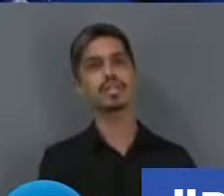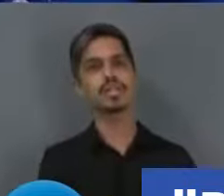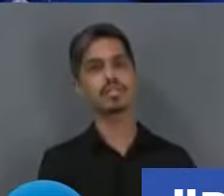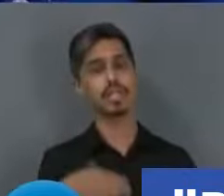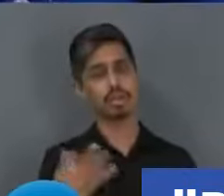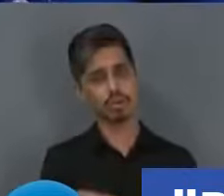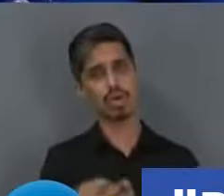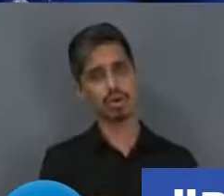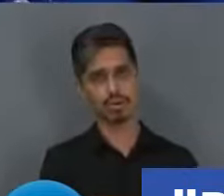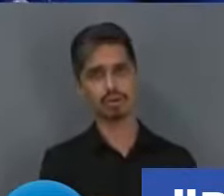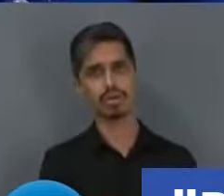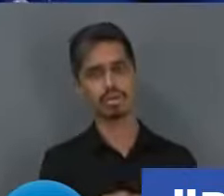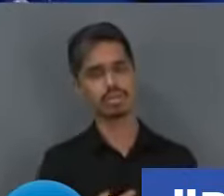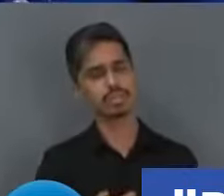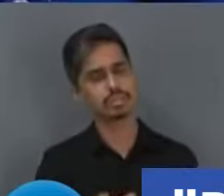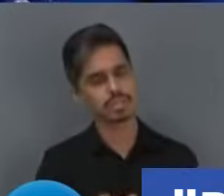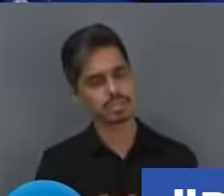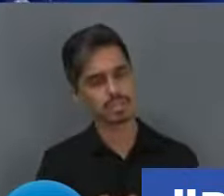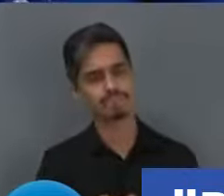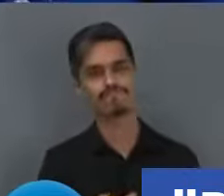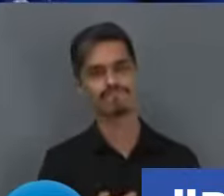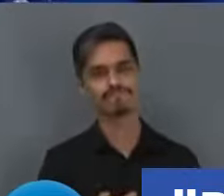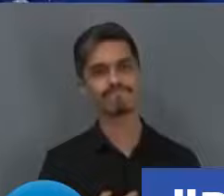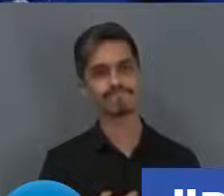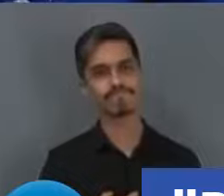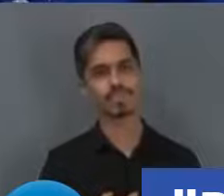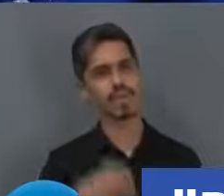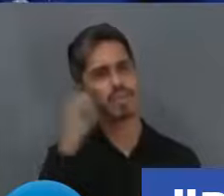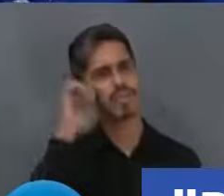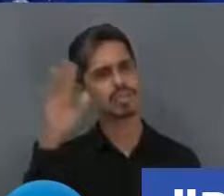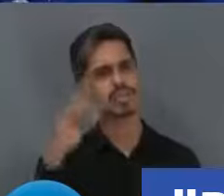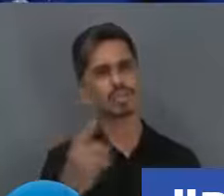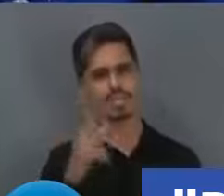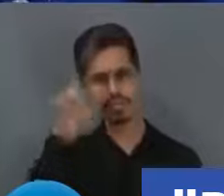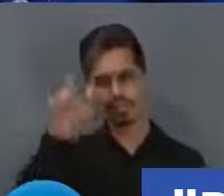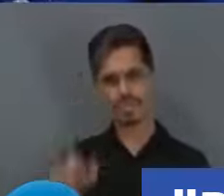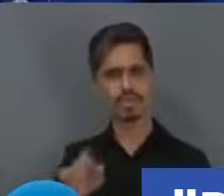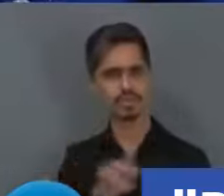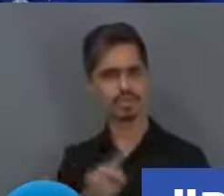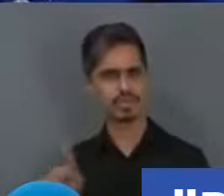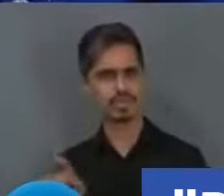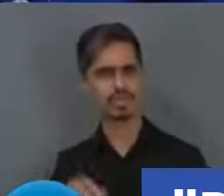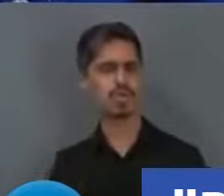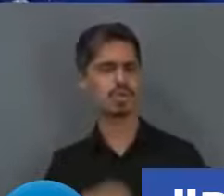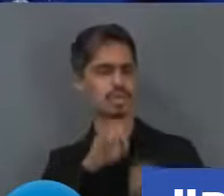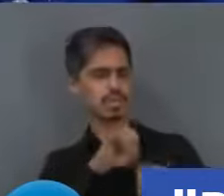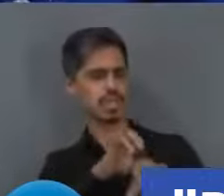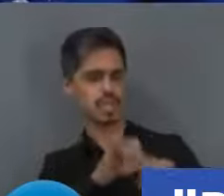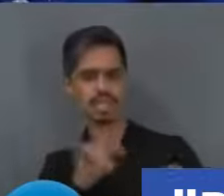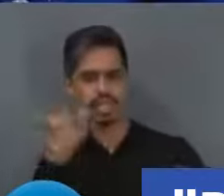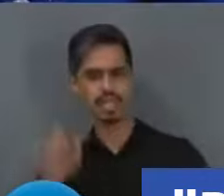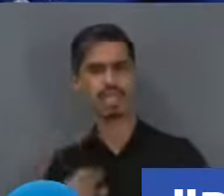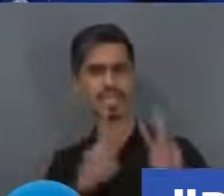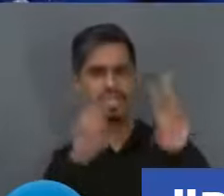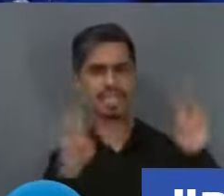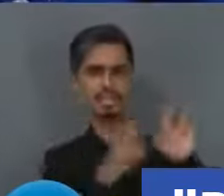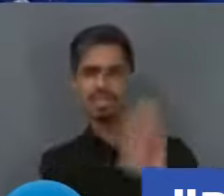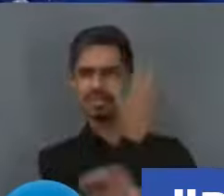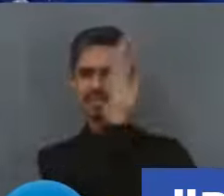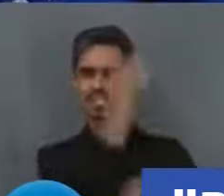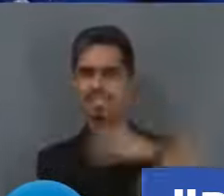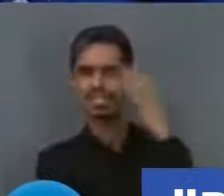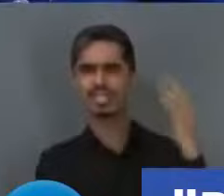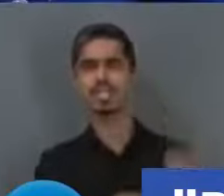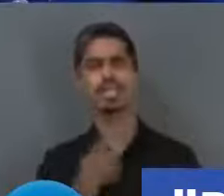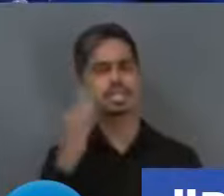dolorido muito sofrido eu fico imaginando o que o educador ambiental nãoé pode estar fazendo e eu sei que